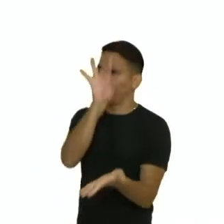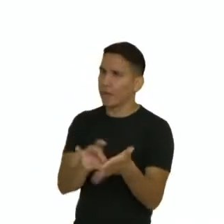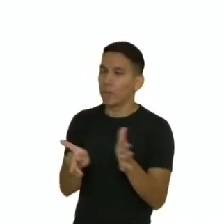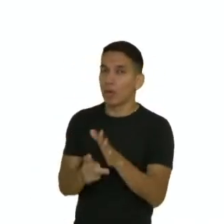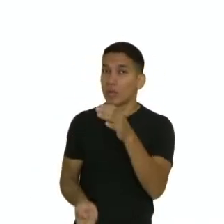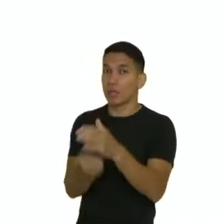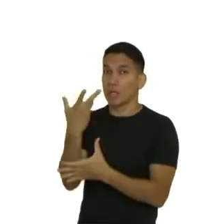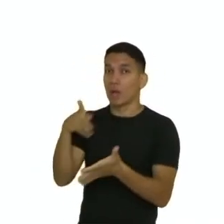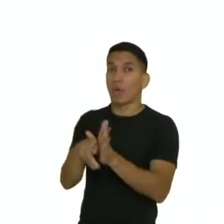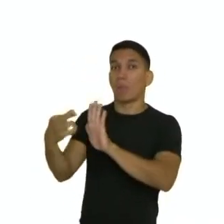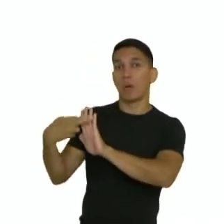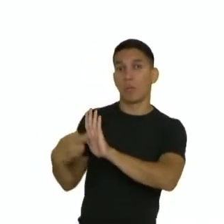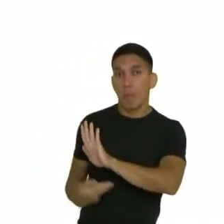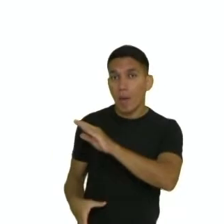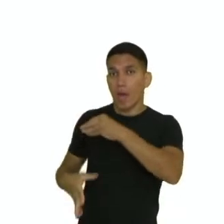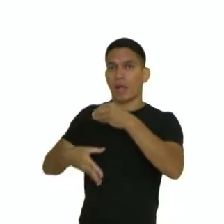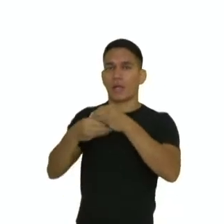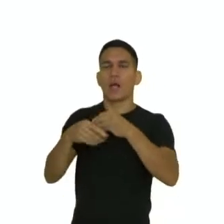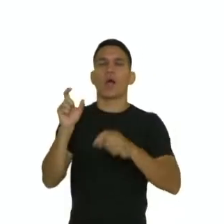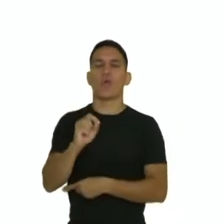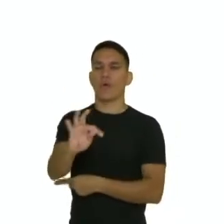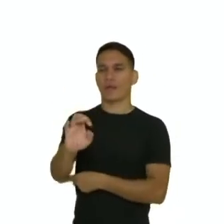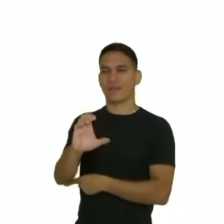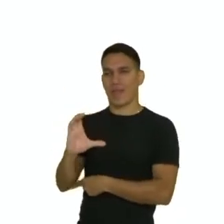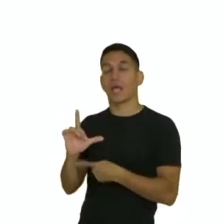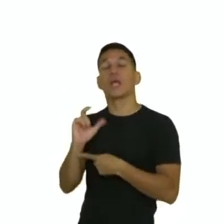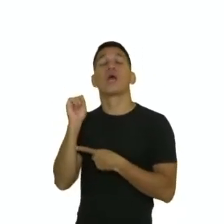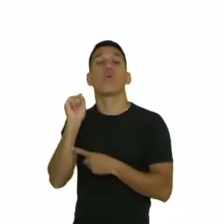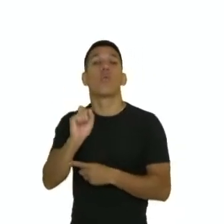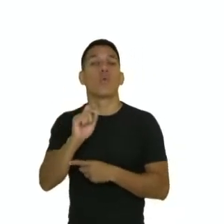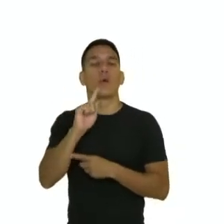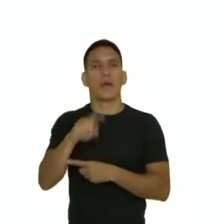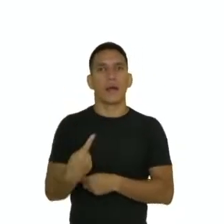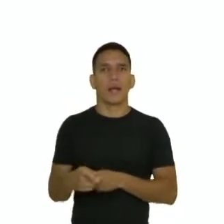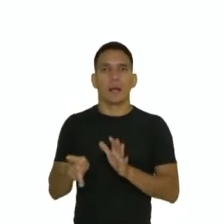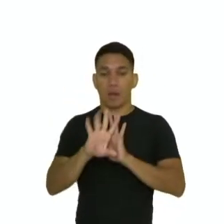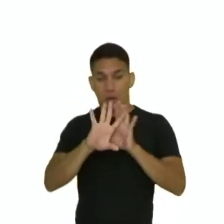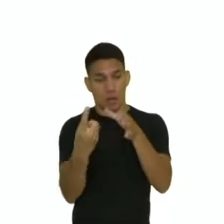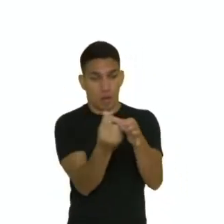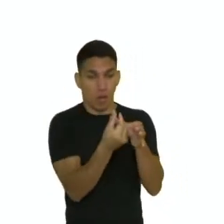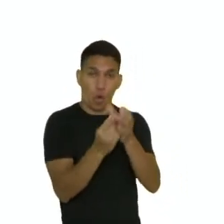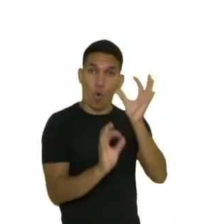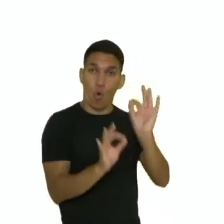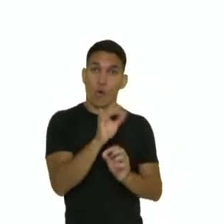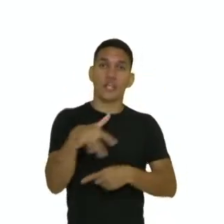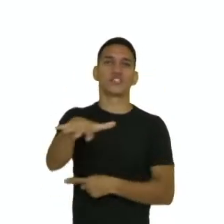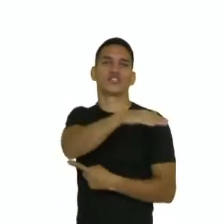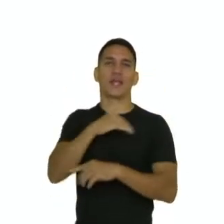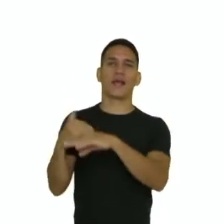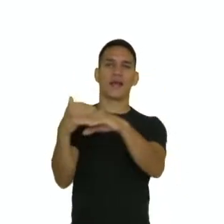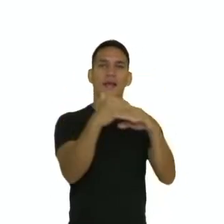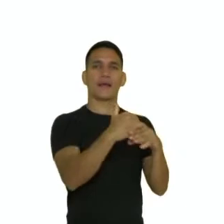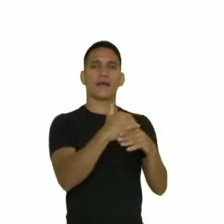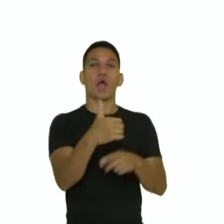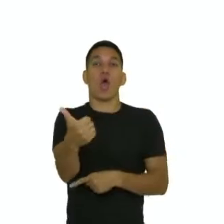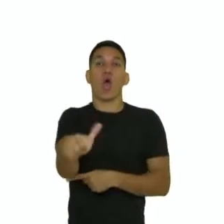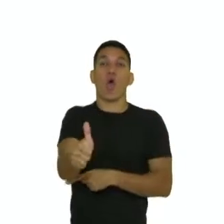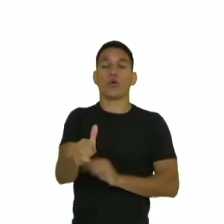62,2% da população sul-americana, com 265,7 milhões de habitantes. Isso é